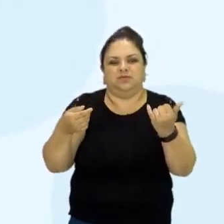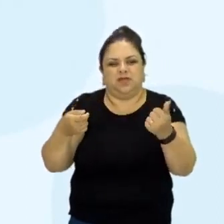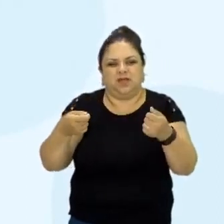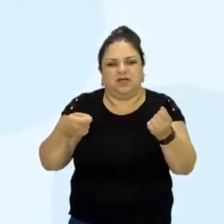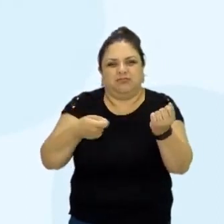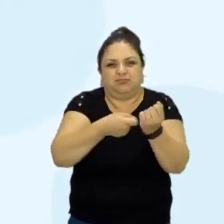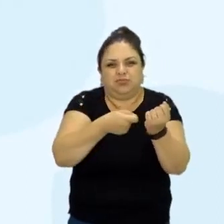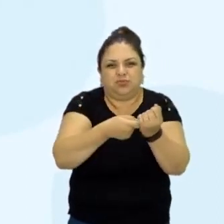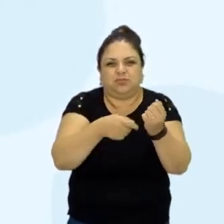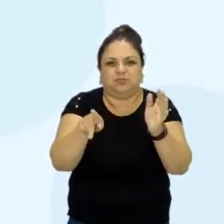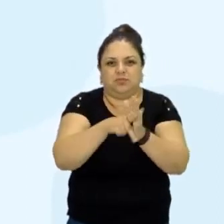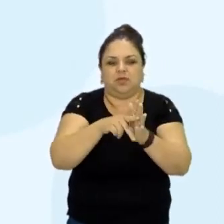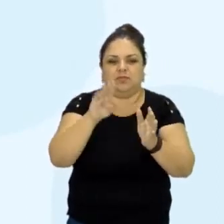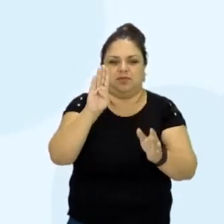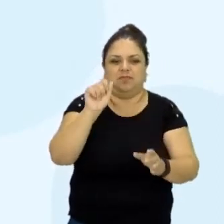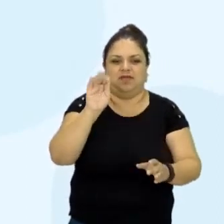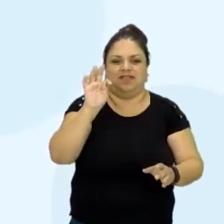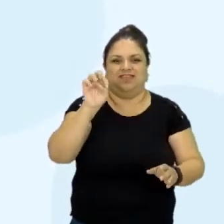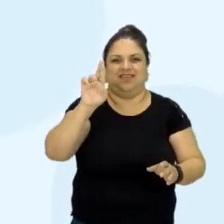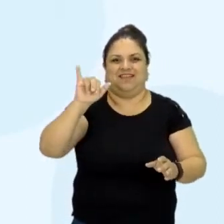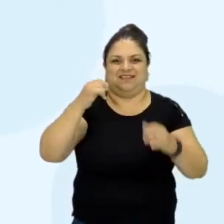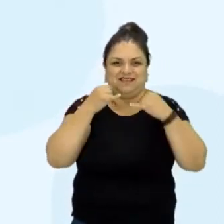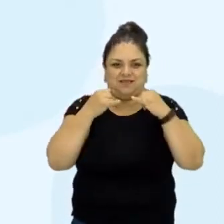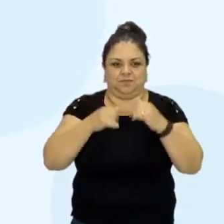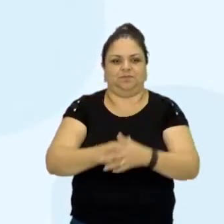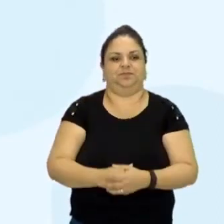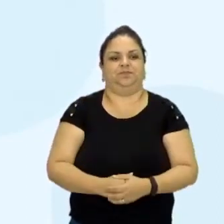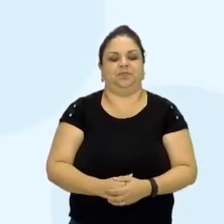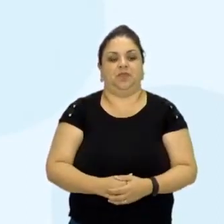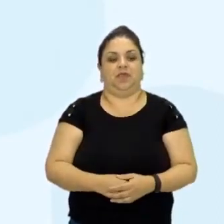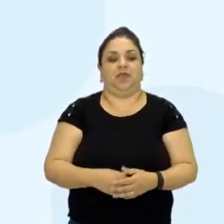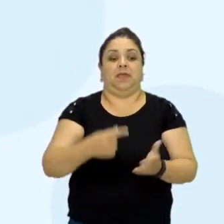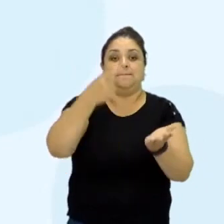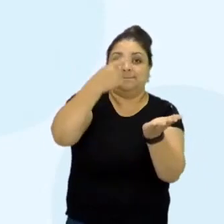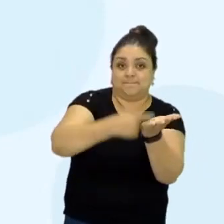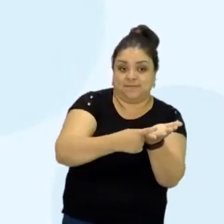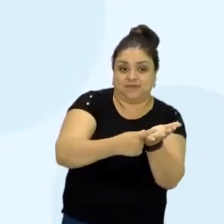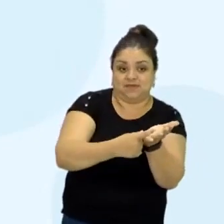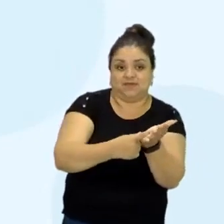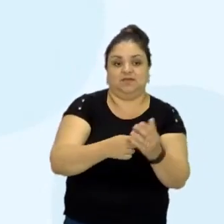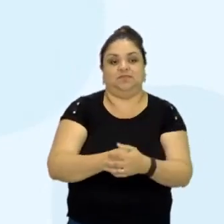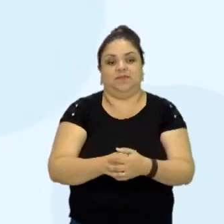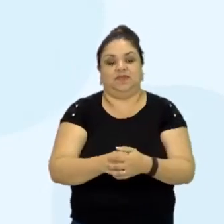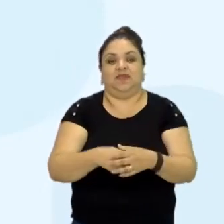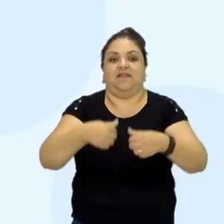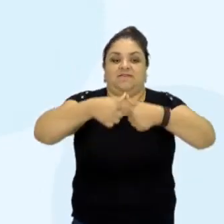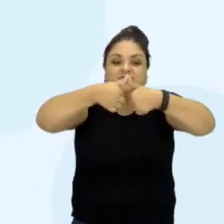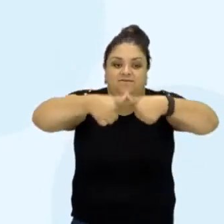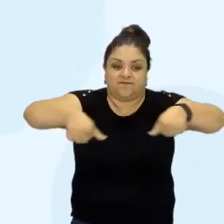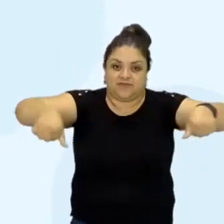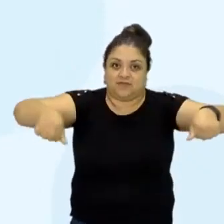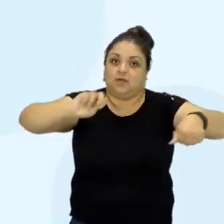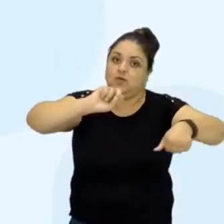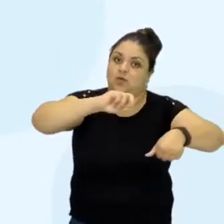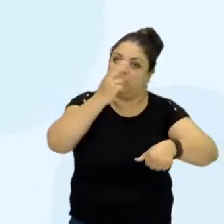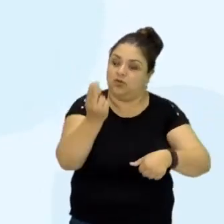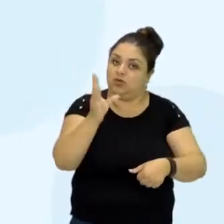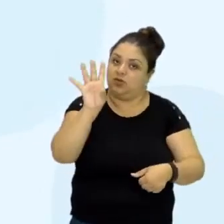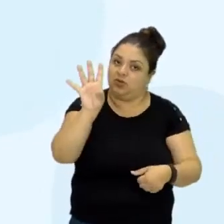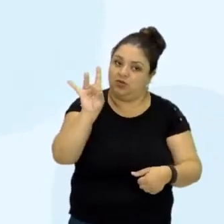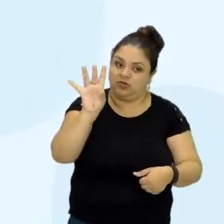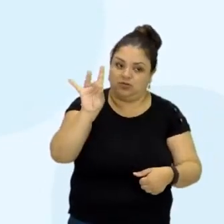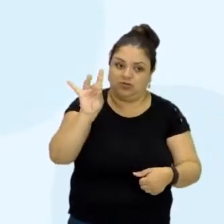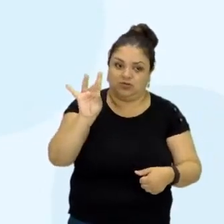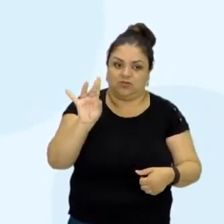tá? A pilha ou a bateria, né? Fita e ou cola. A gente vai usar aqui os dois, mas se você quiser usar só